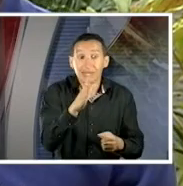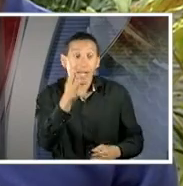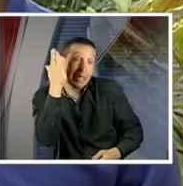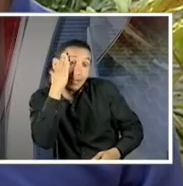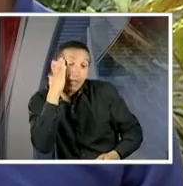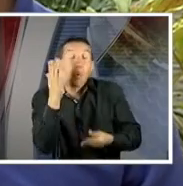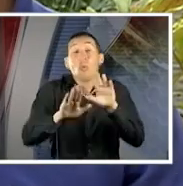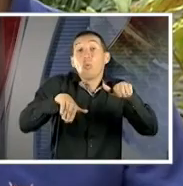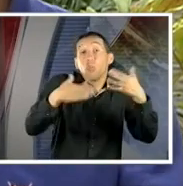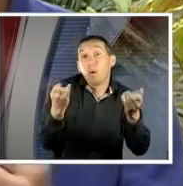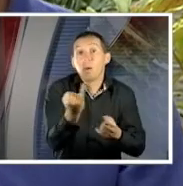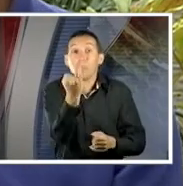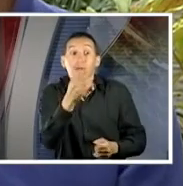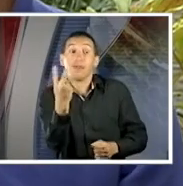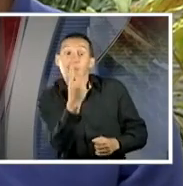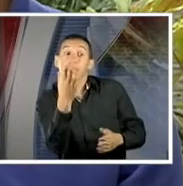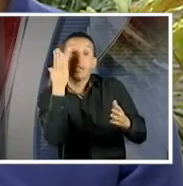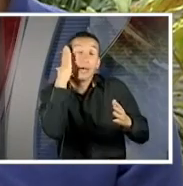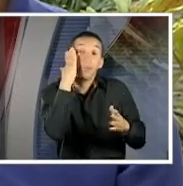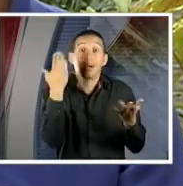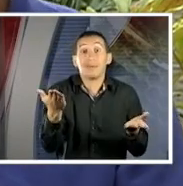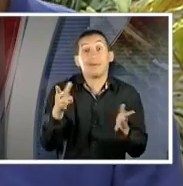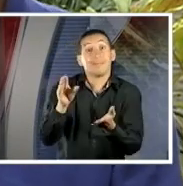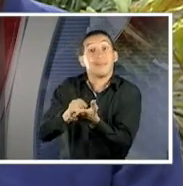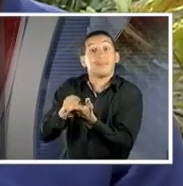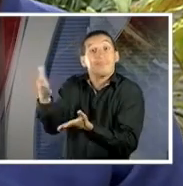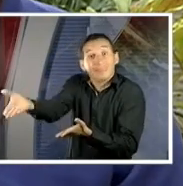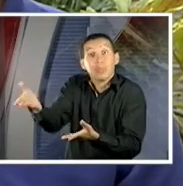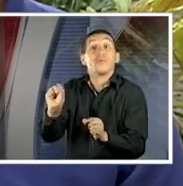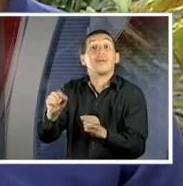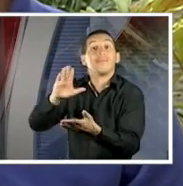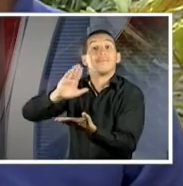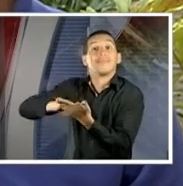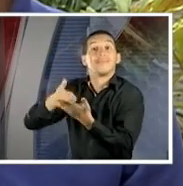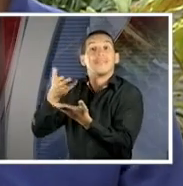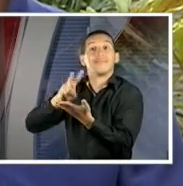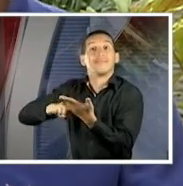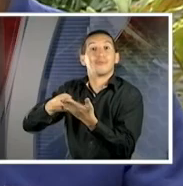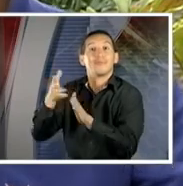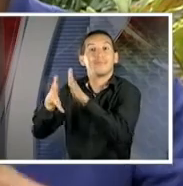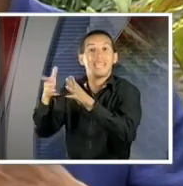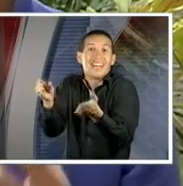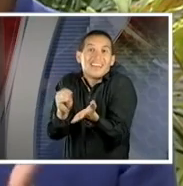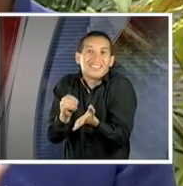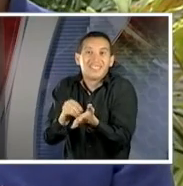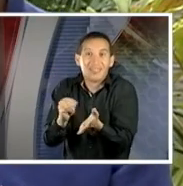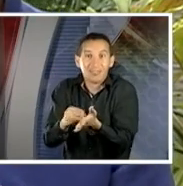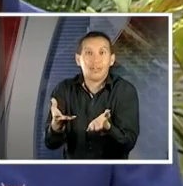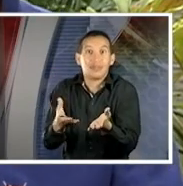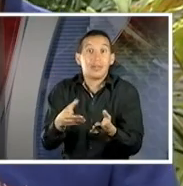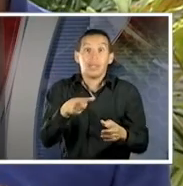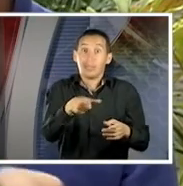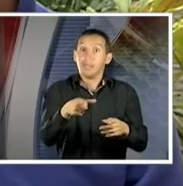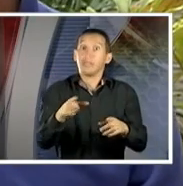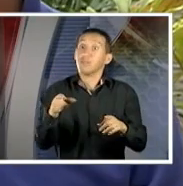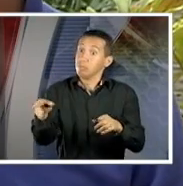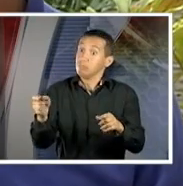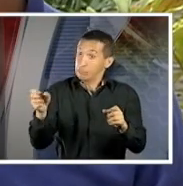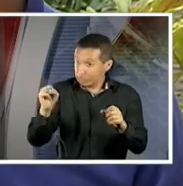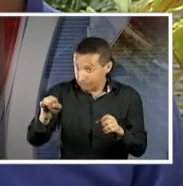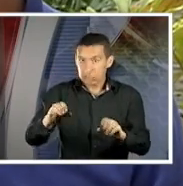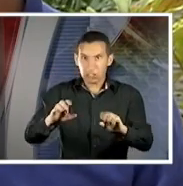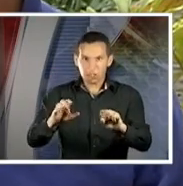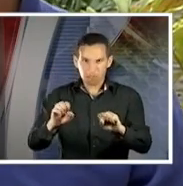estão regulamentadas no imaginário da sociedade. A sociedade já reconheceu ela. No imaginário da sociedade, essa profissão está